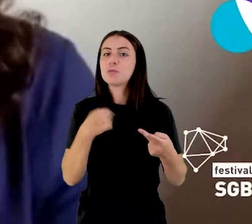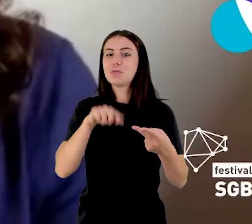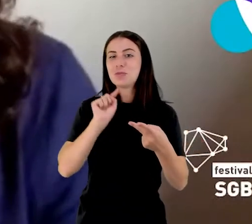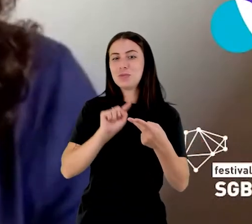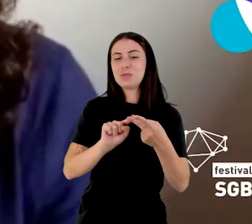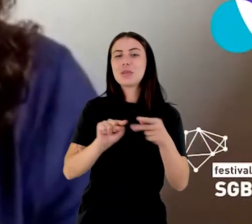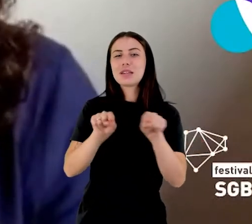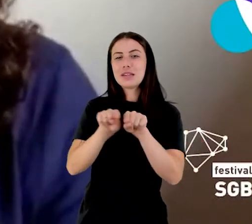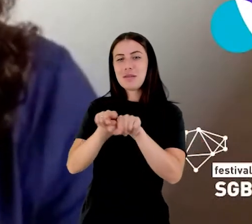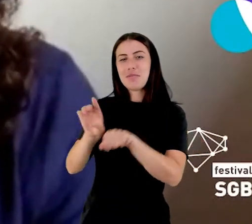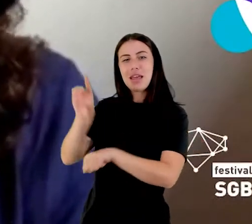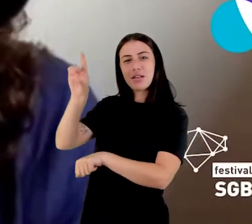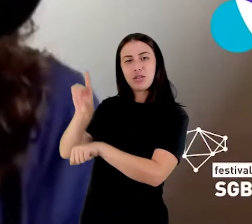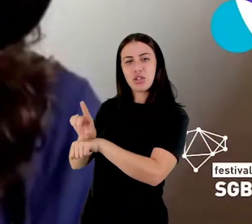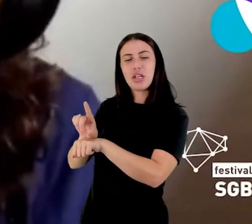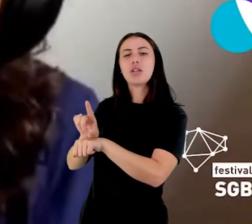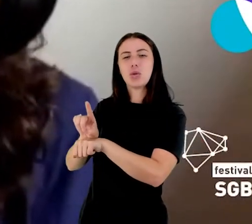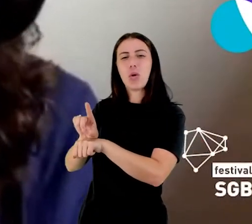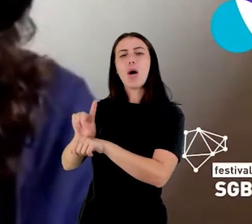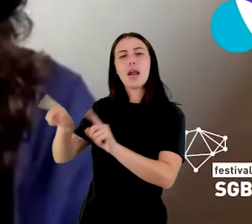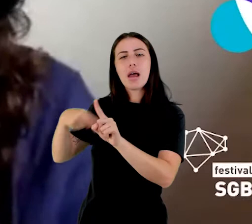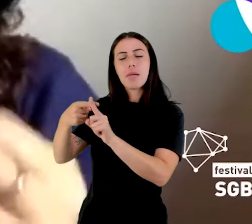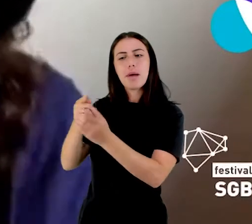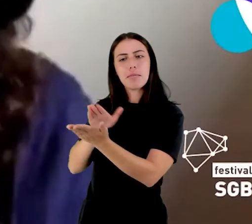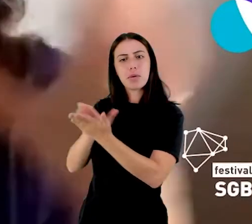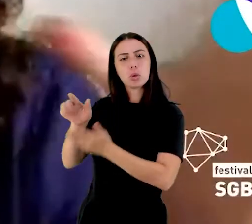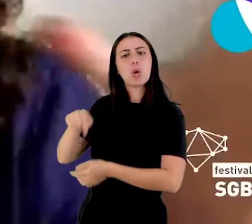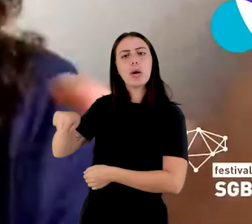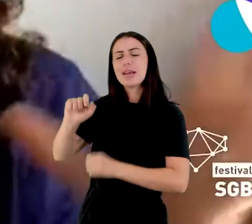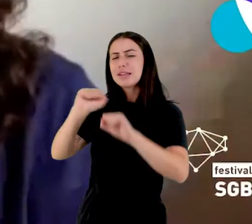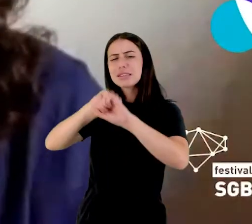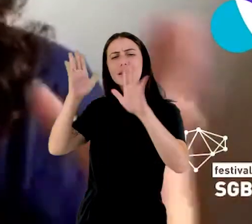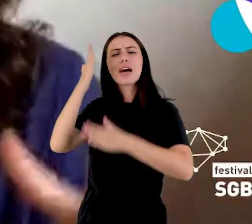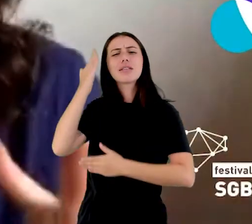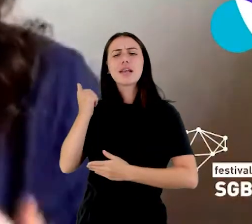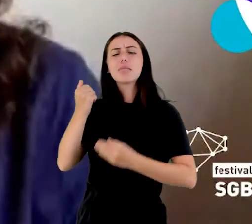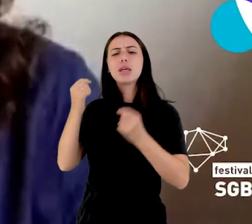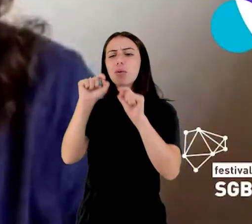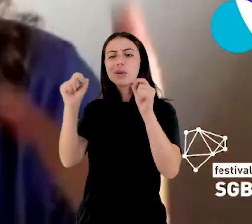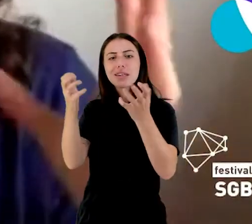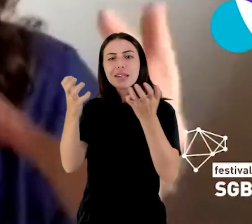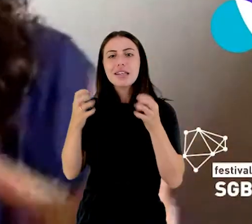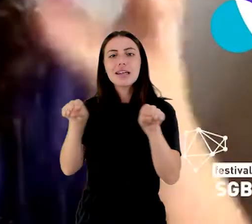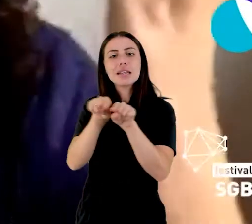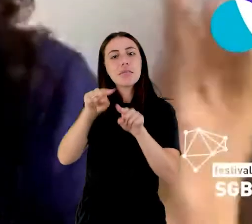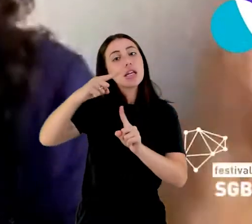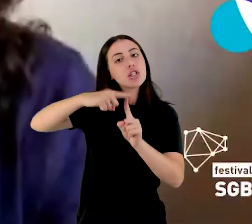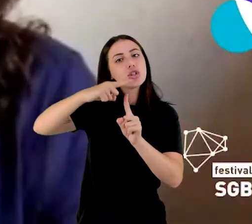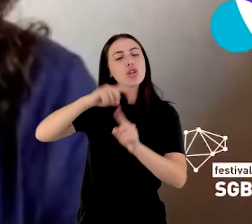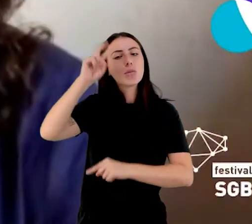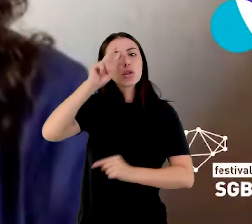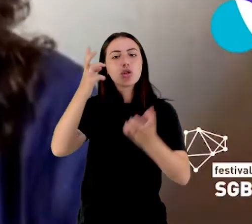O primeiro trabalho que eu tive com a Giros, e começou de dentro para fora, foi entender, tá, que história